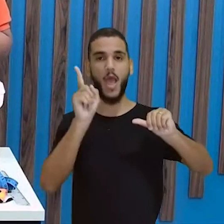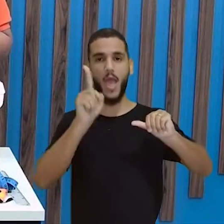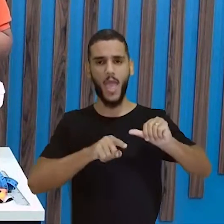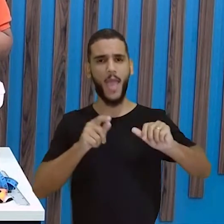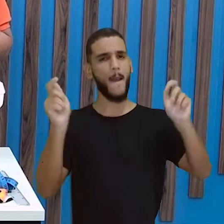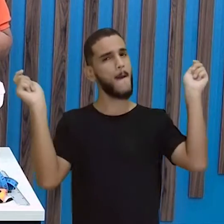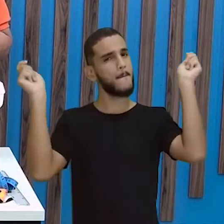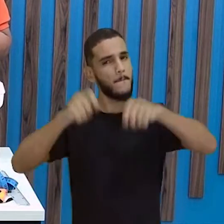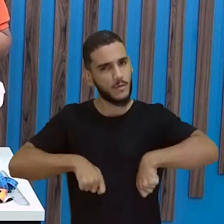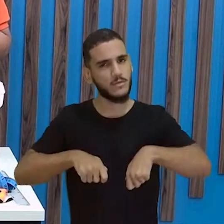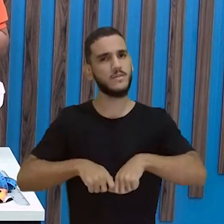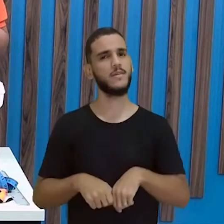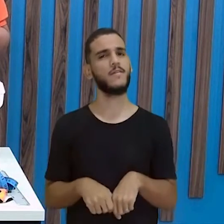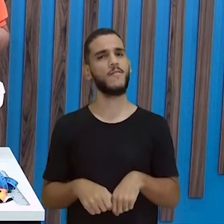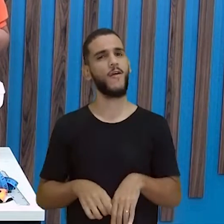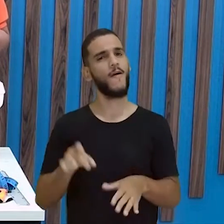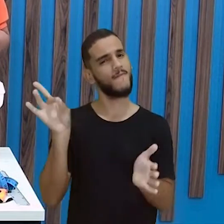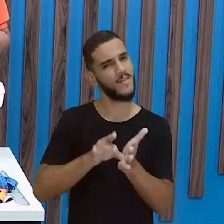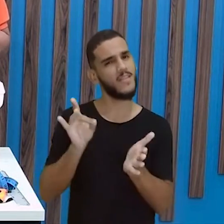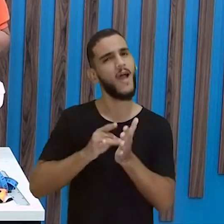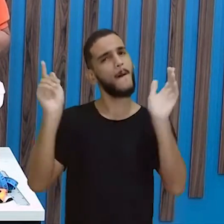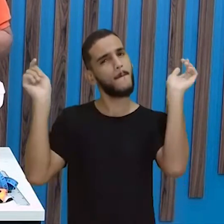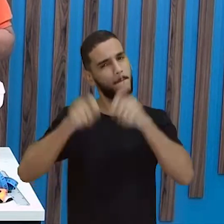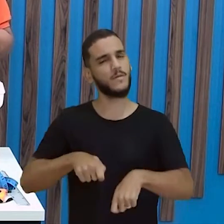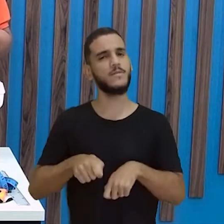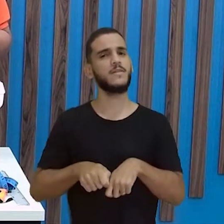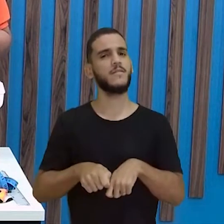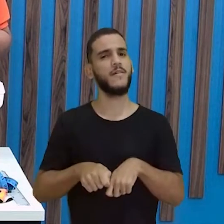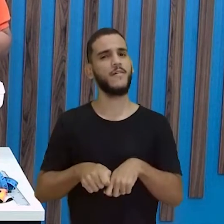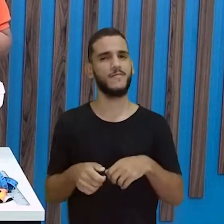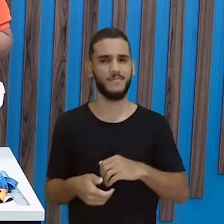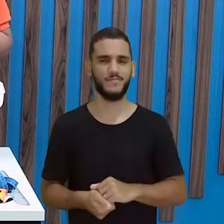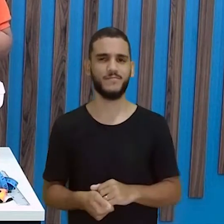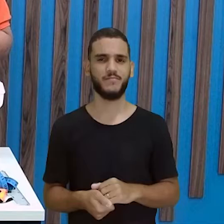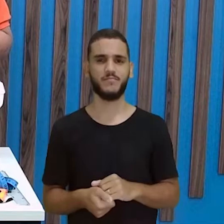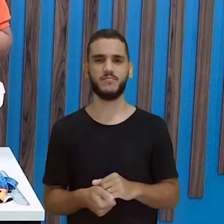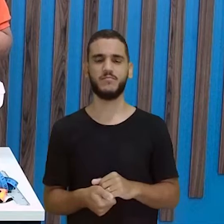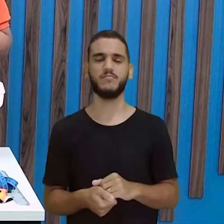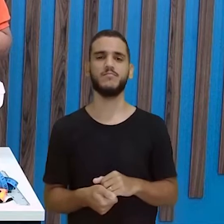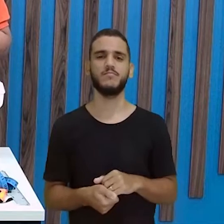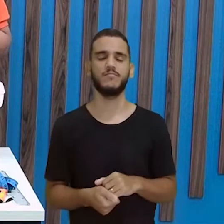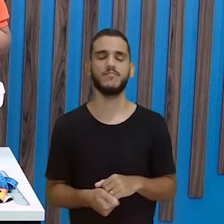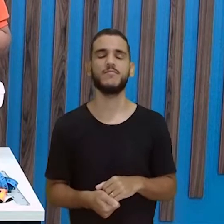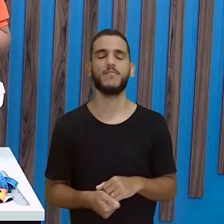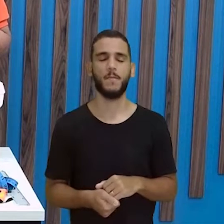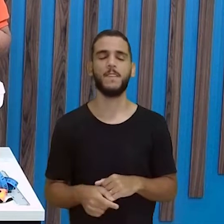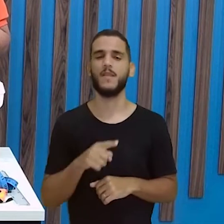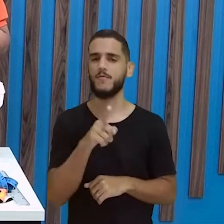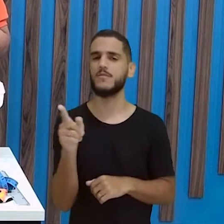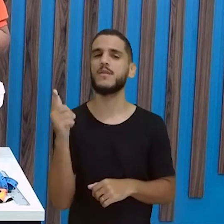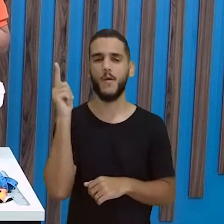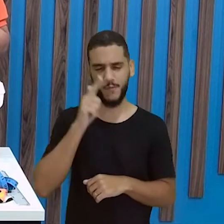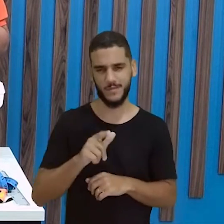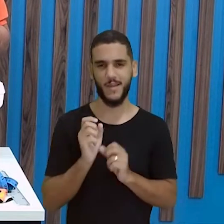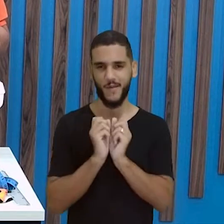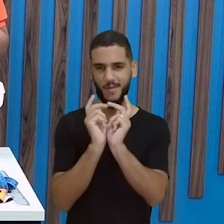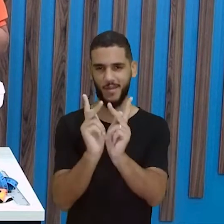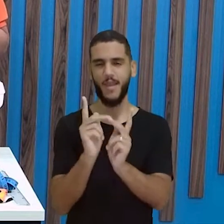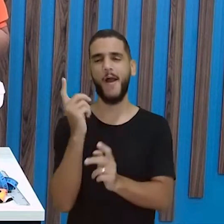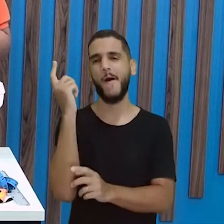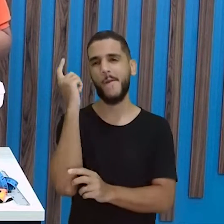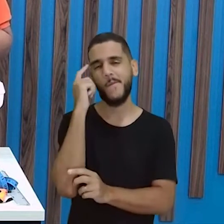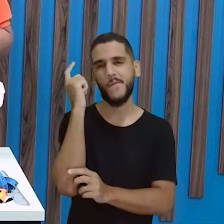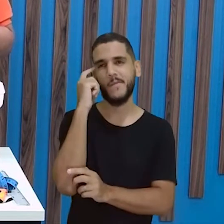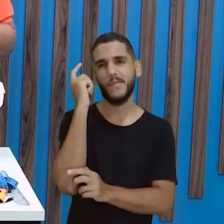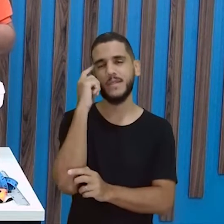possível. É difícil, mas é possível você fazer isso, tá certo? Então, vamos